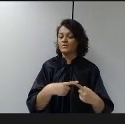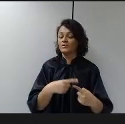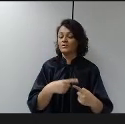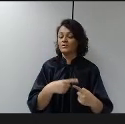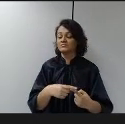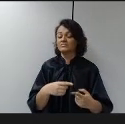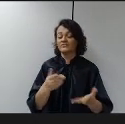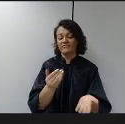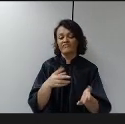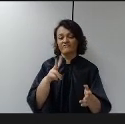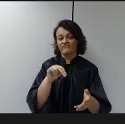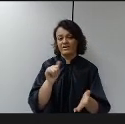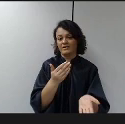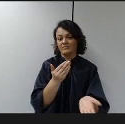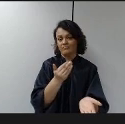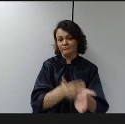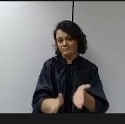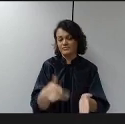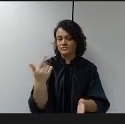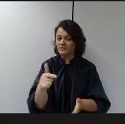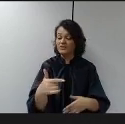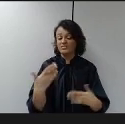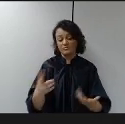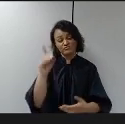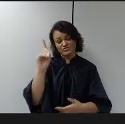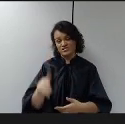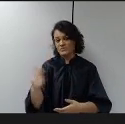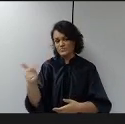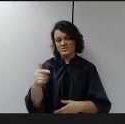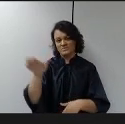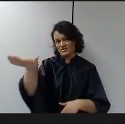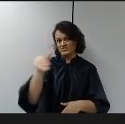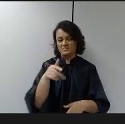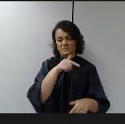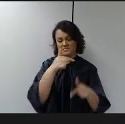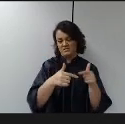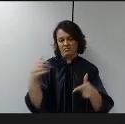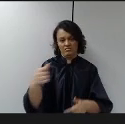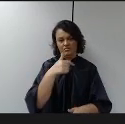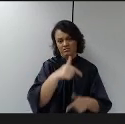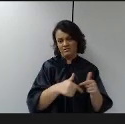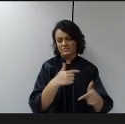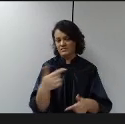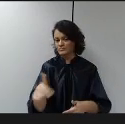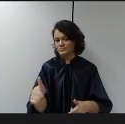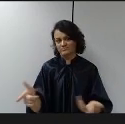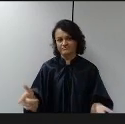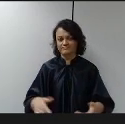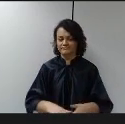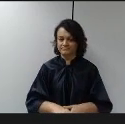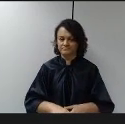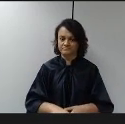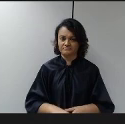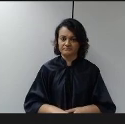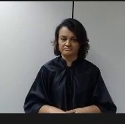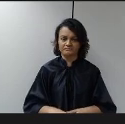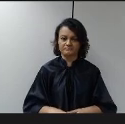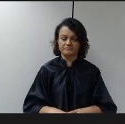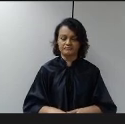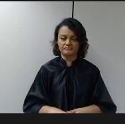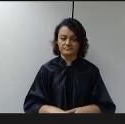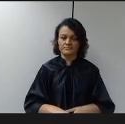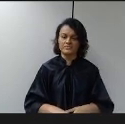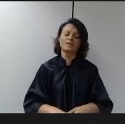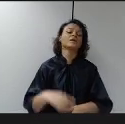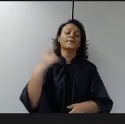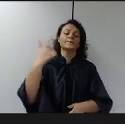há direito líquido e certo à nomeação ou participação nas demais fases do concurso. Vale dizer também